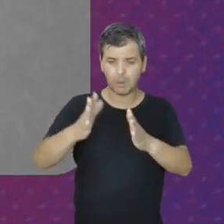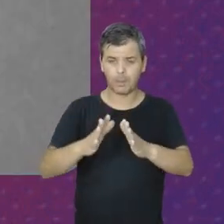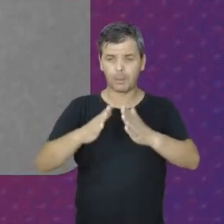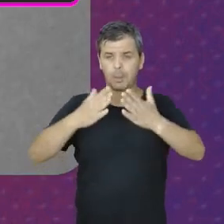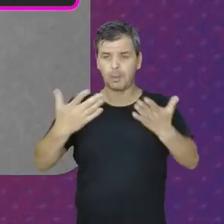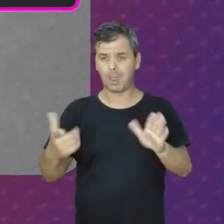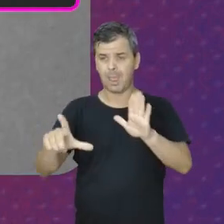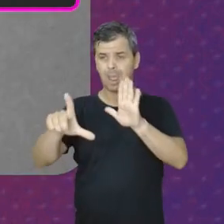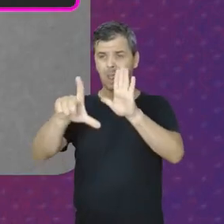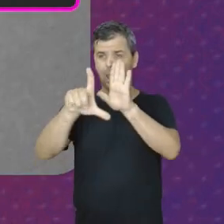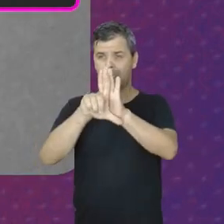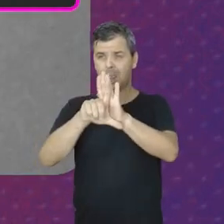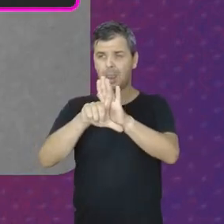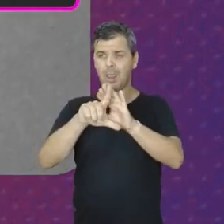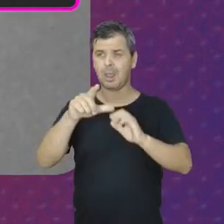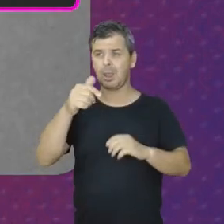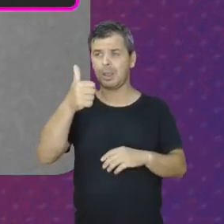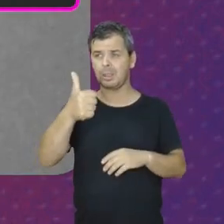a Lei